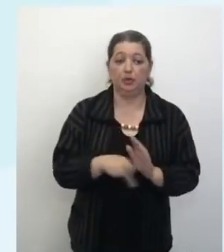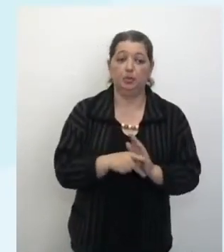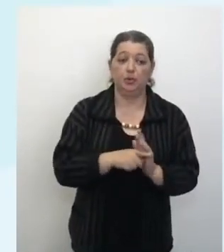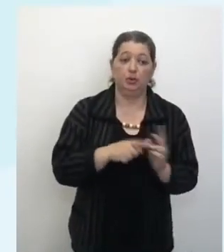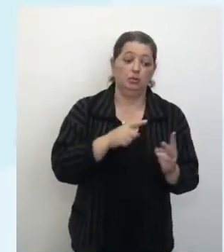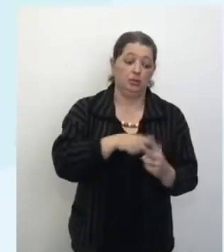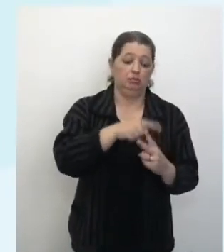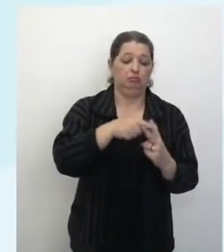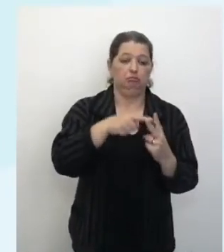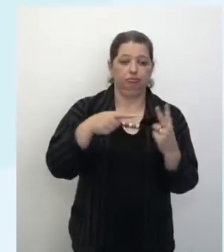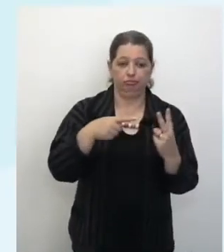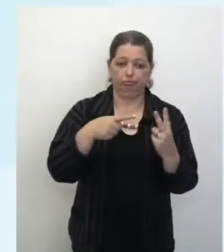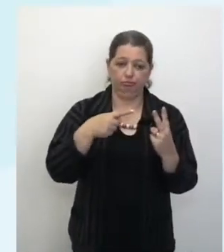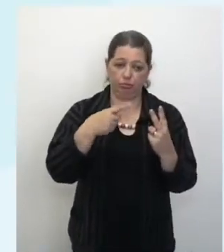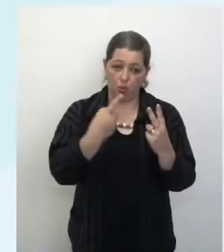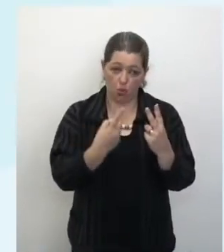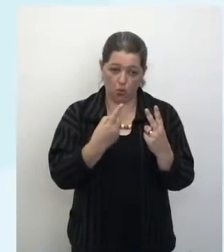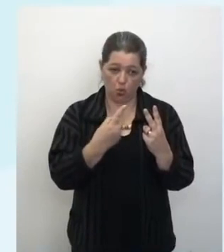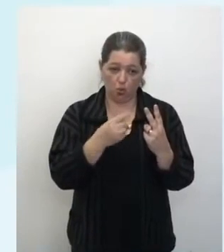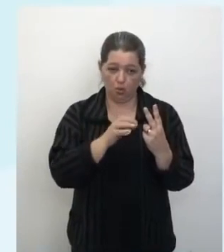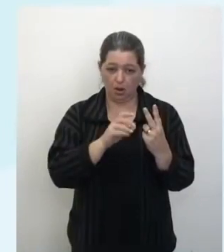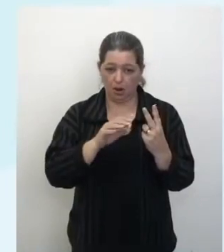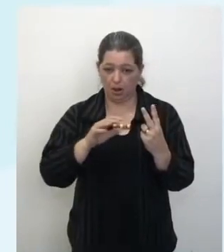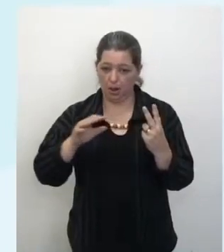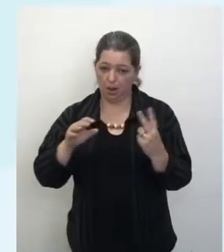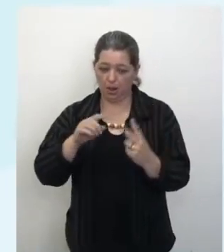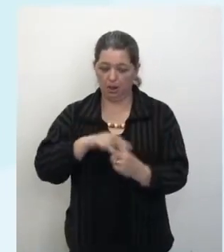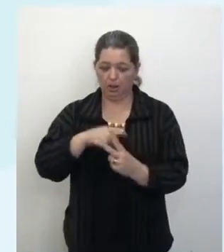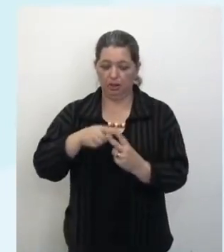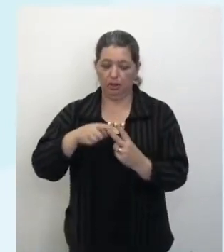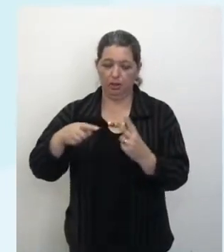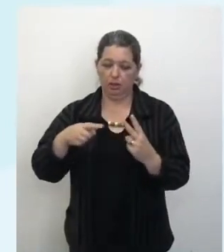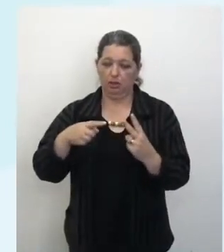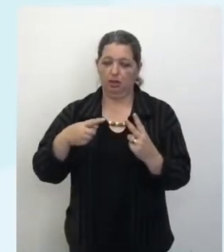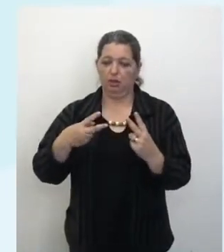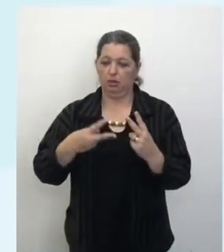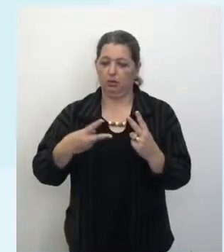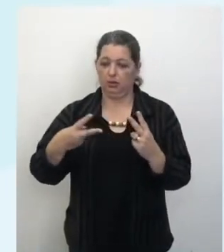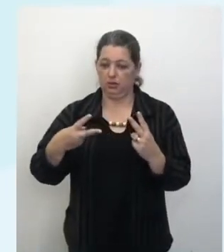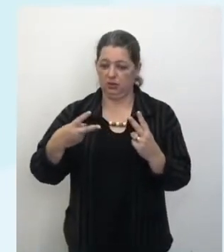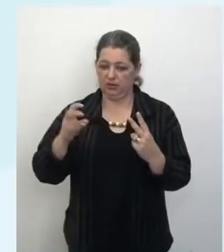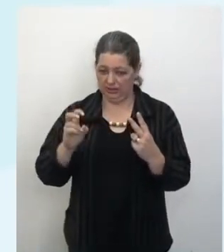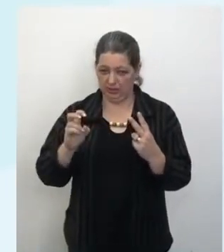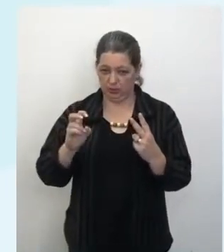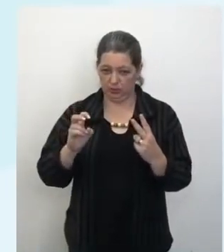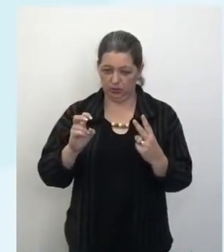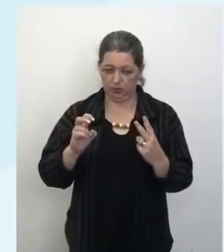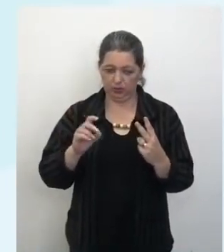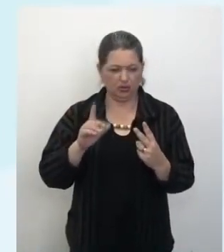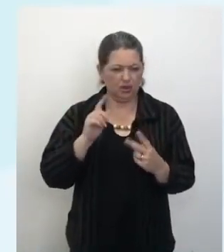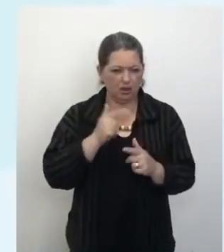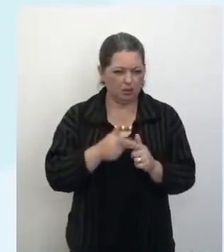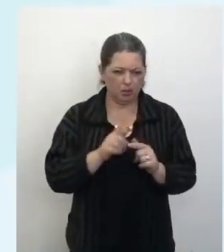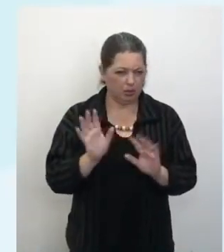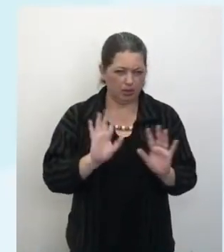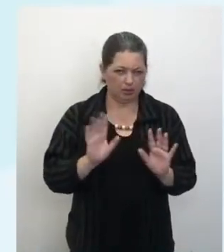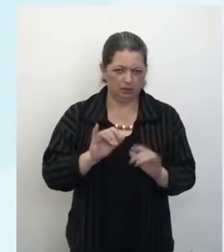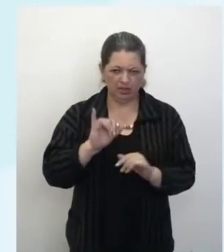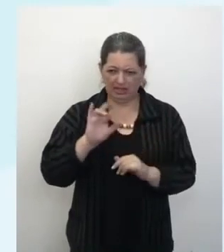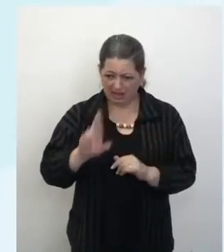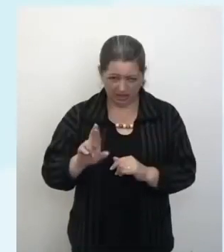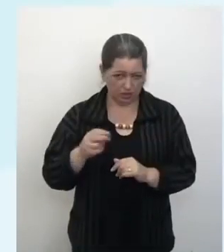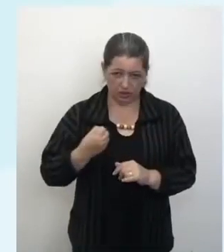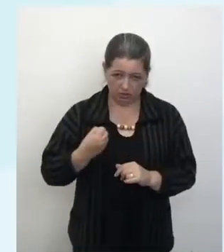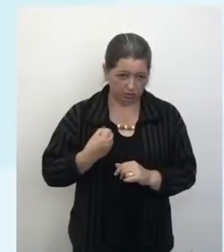1 até o raiz de 225, que é o de 1 até 15. Ok? O problema pra gente não são os racionais, porque esses para colocar na